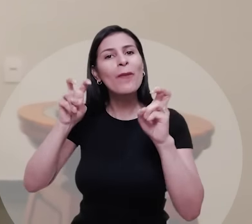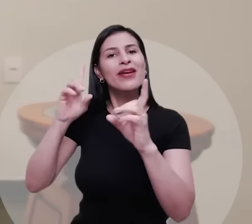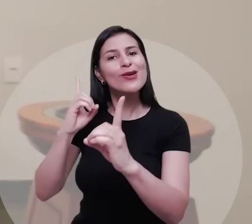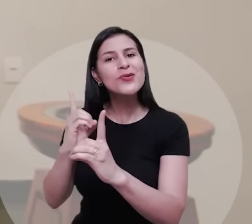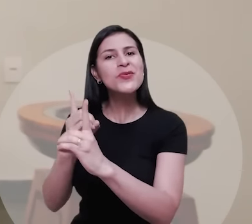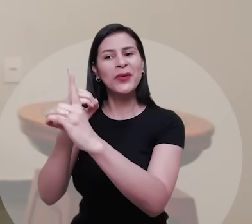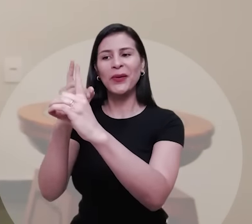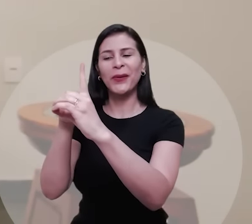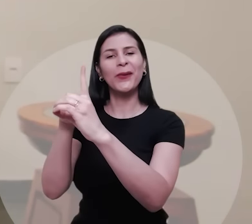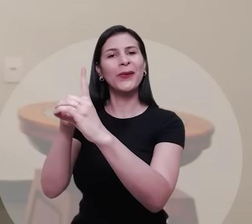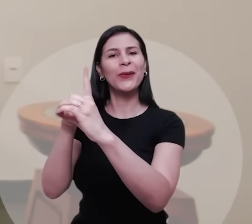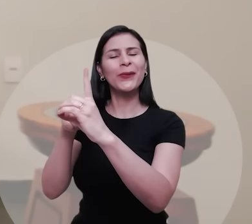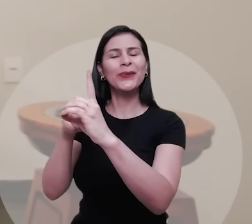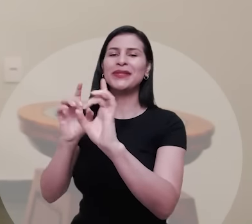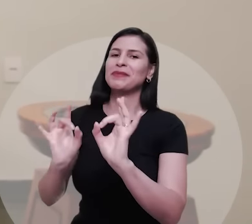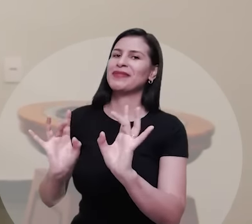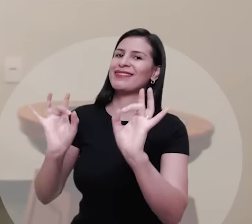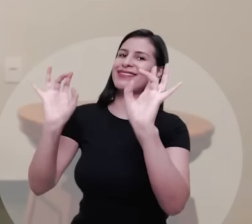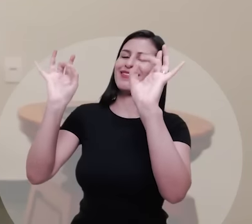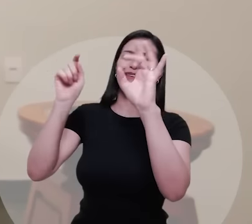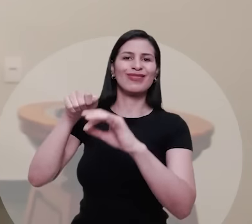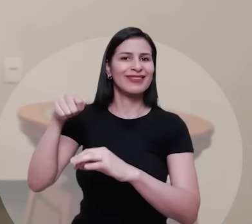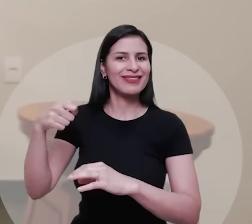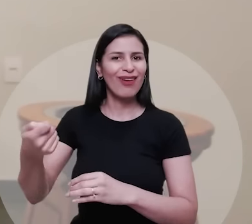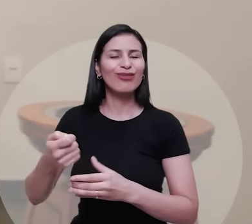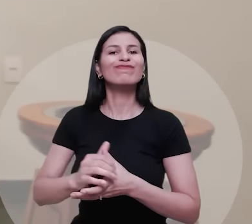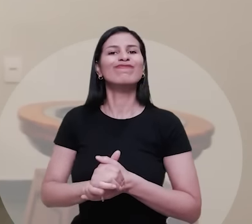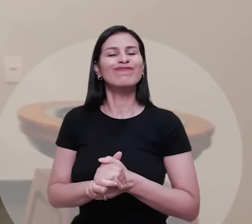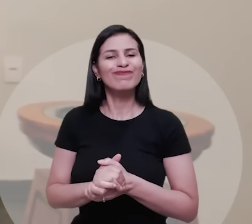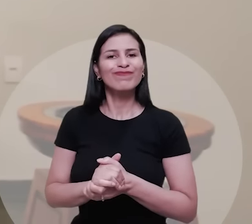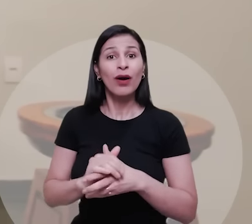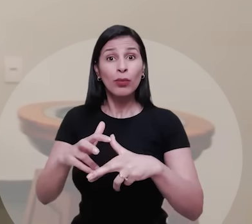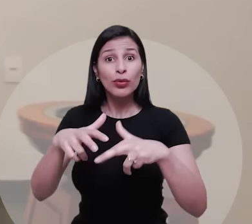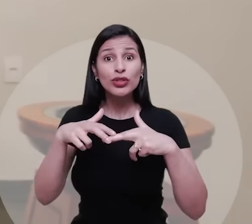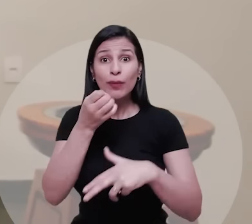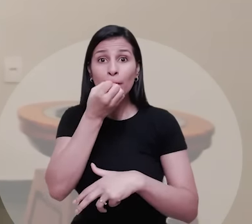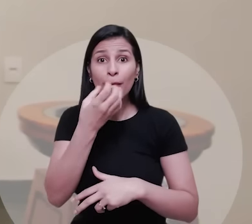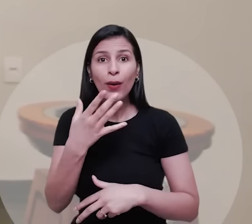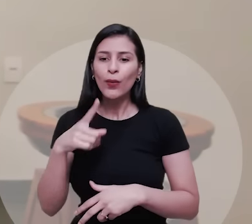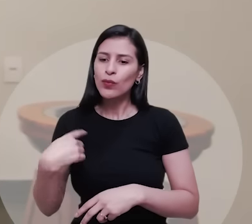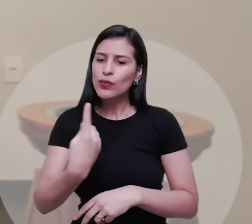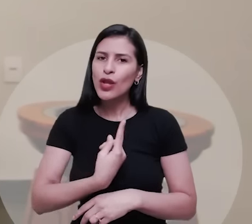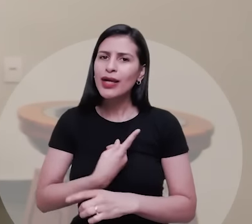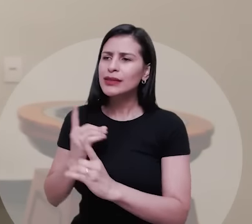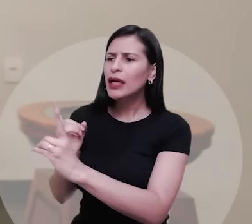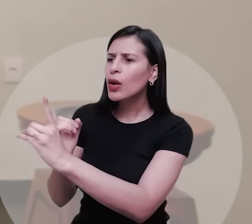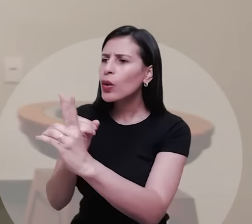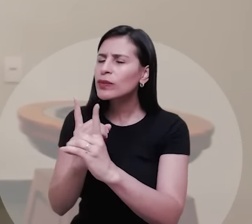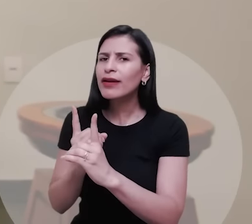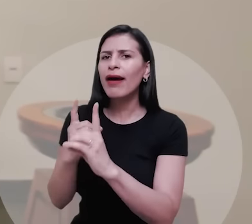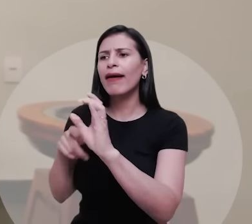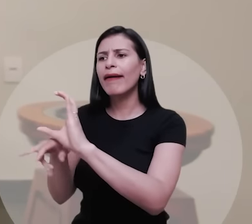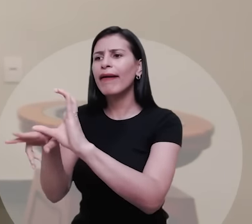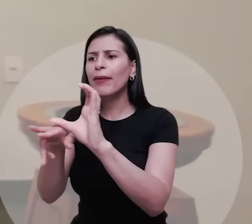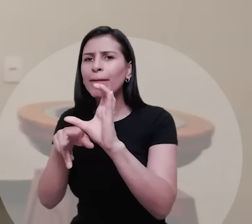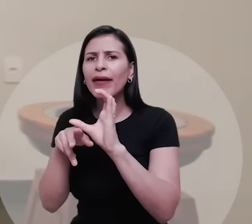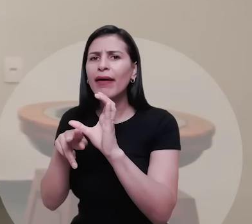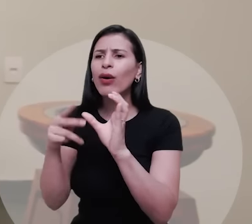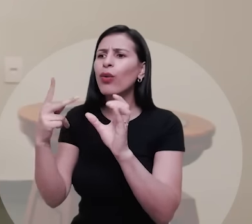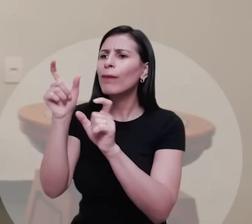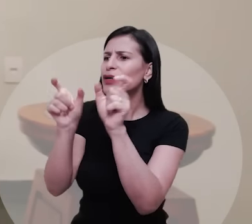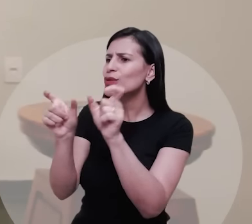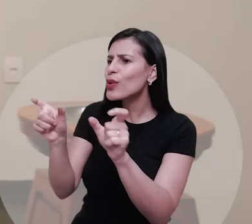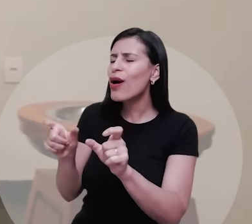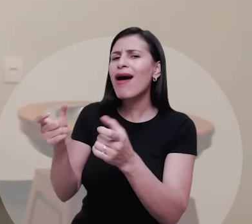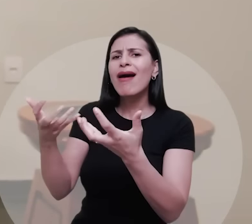nada melhor do que nos encontrarmos com irmãos e irmãs que buscam ouvir a voz de Jesus e